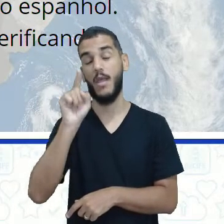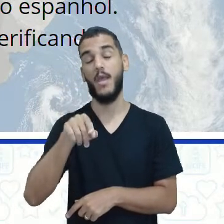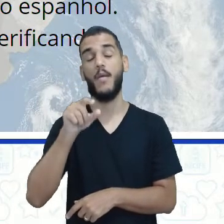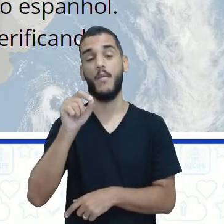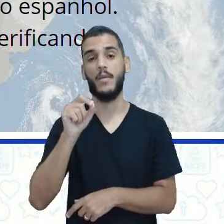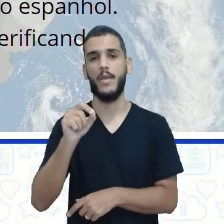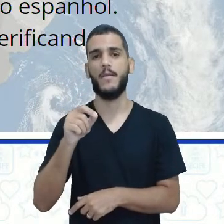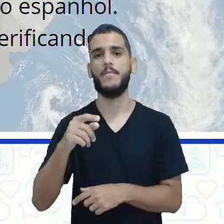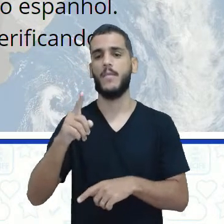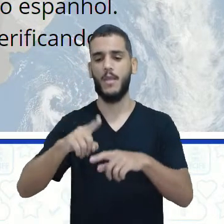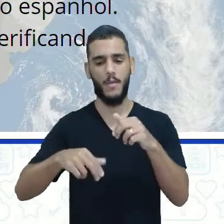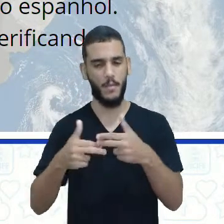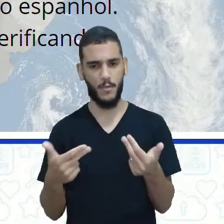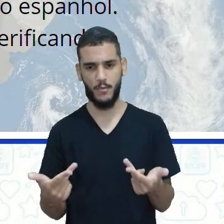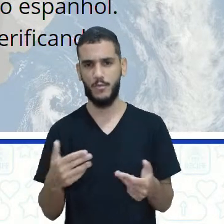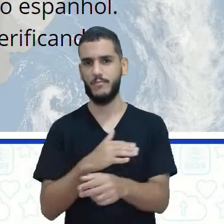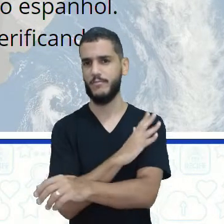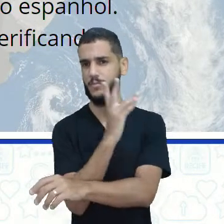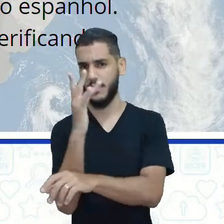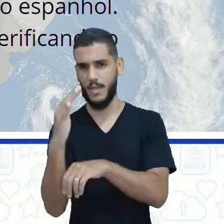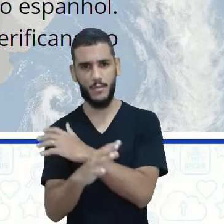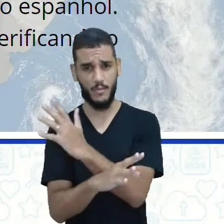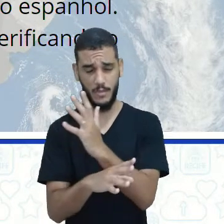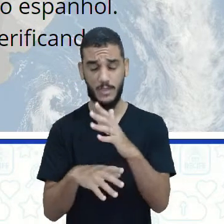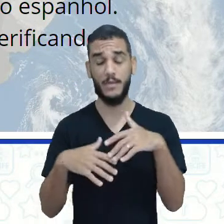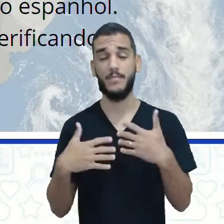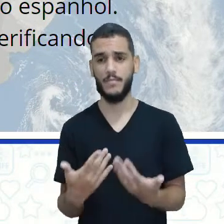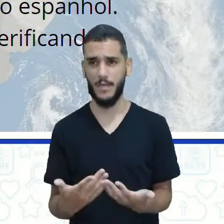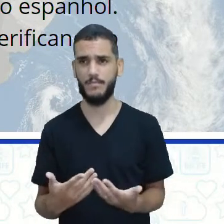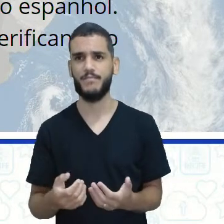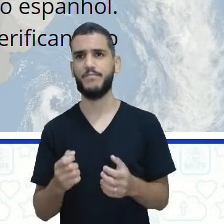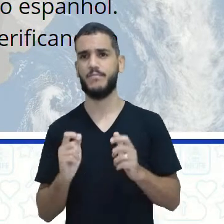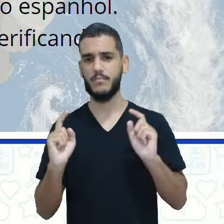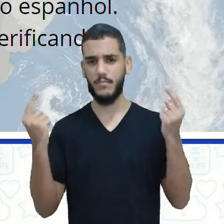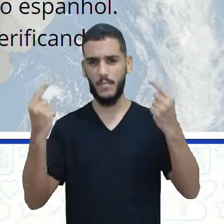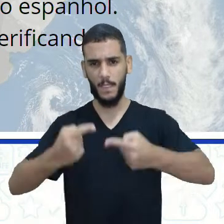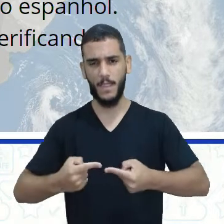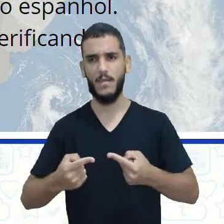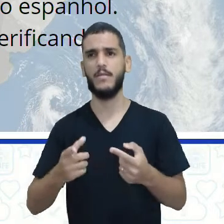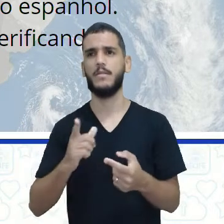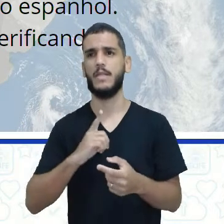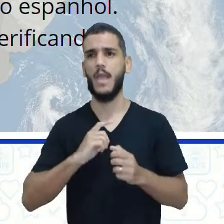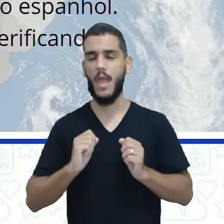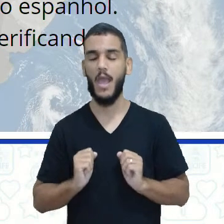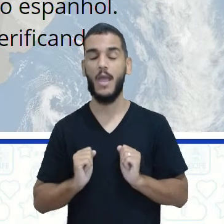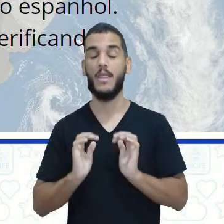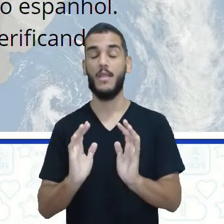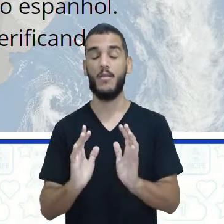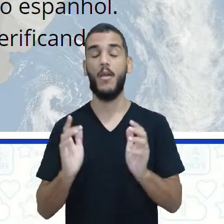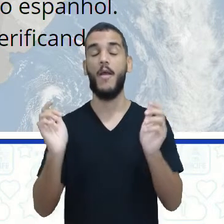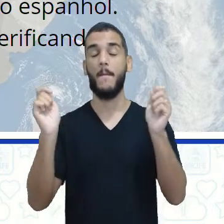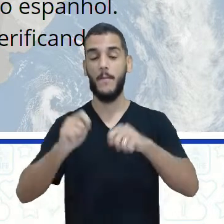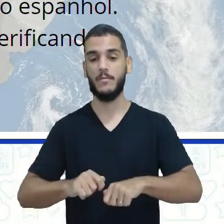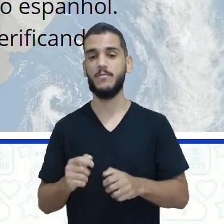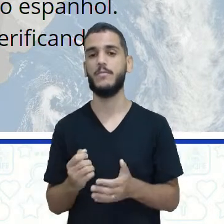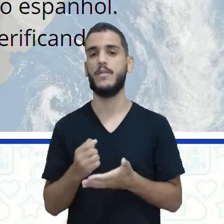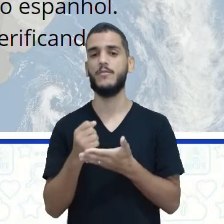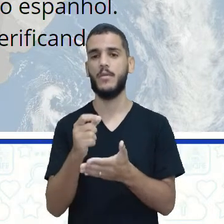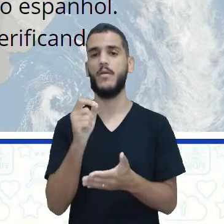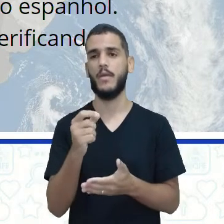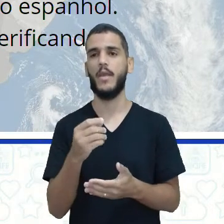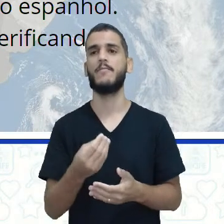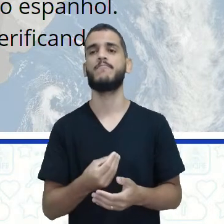é o seguinte: a seguir algumas atitudes que podem ajudar a sobreviver no mercado de trabalho. Primeiro, você ser